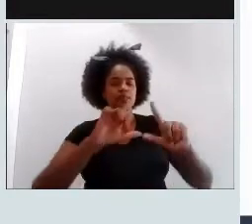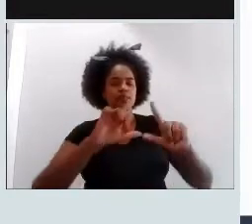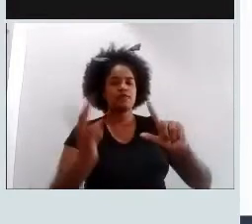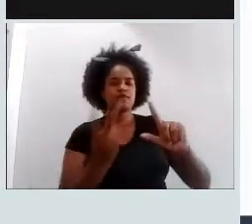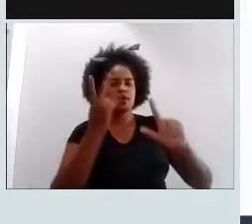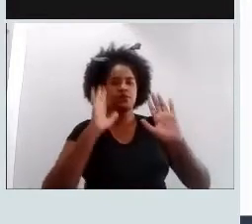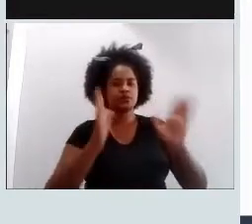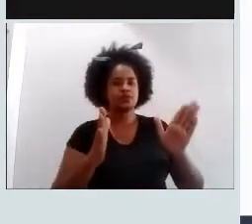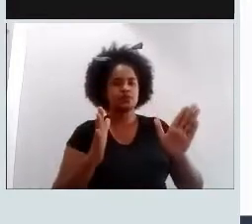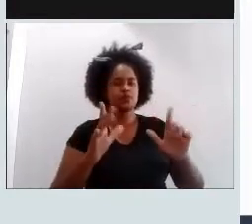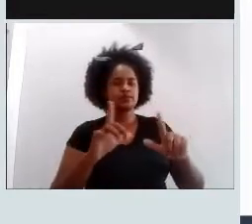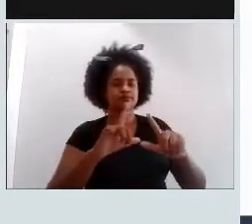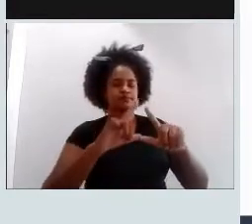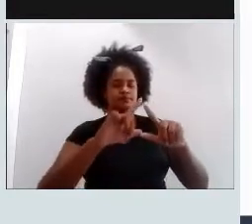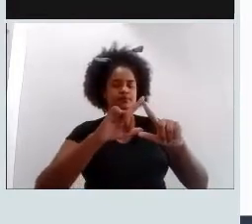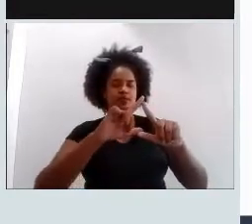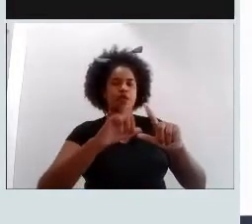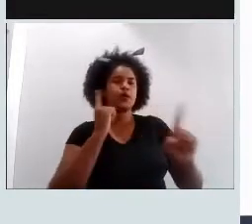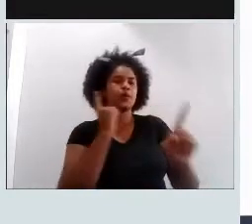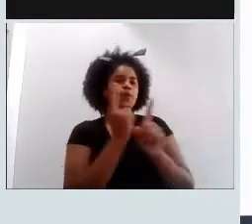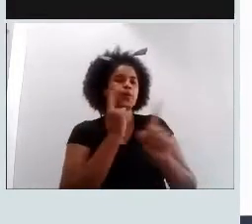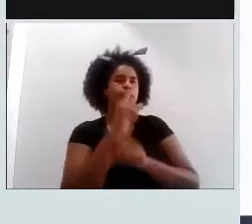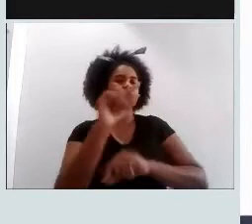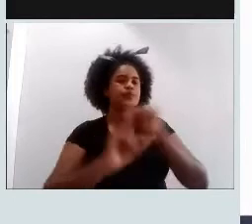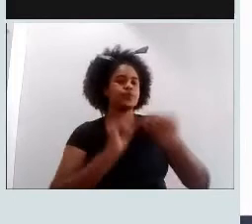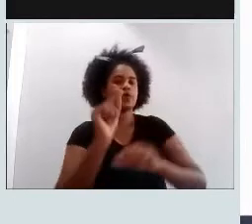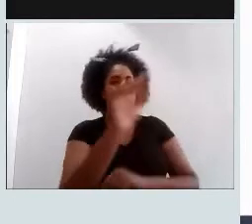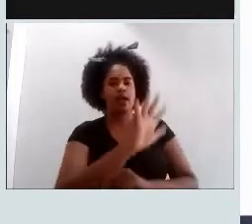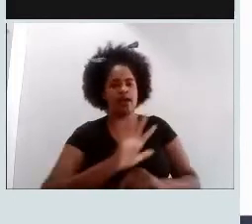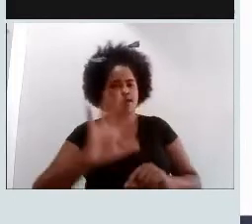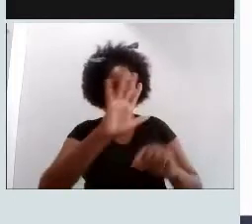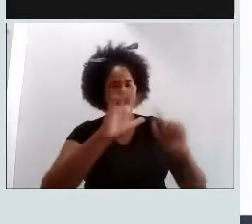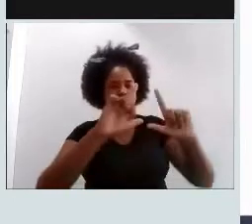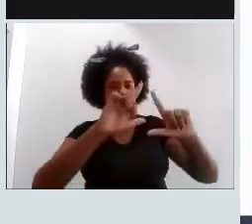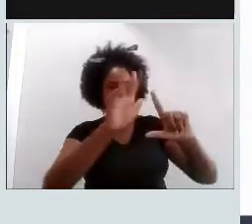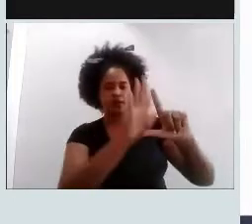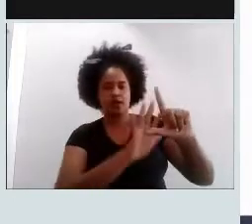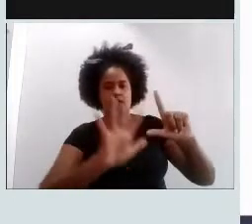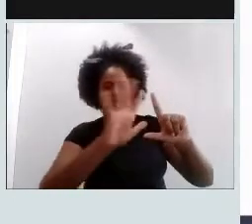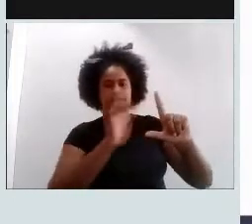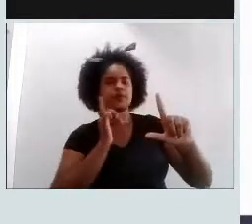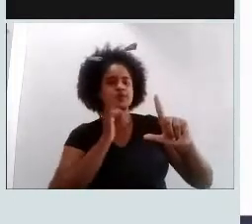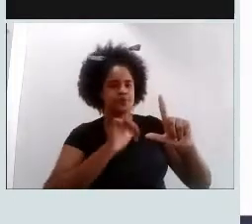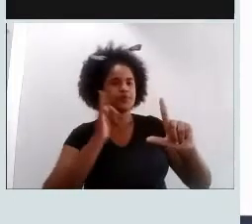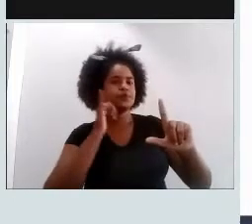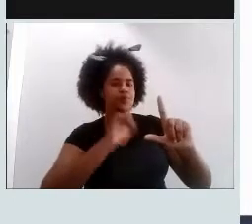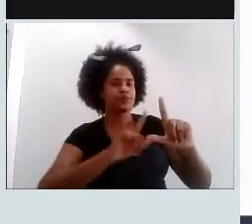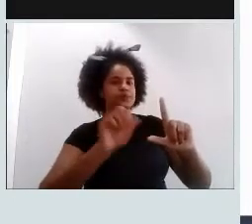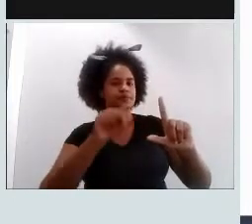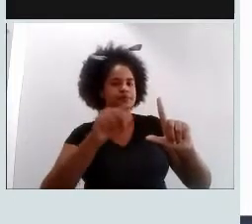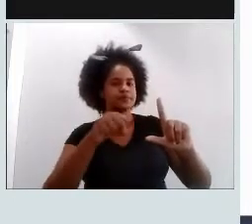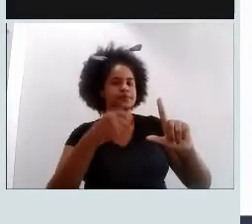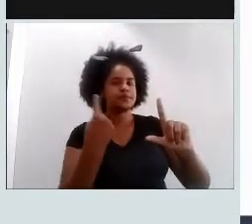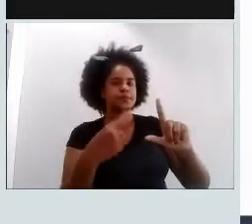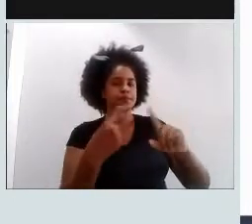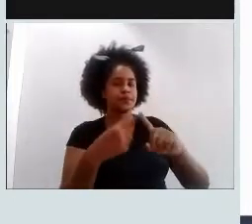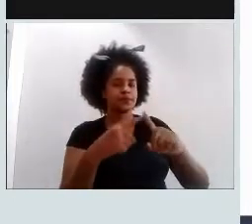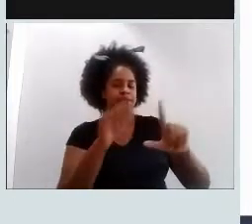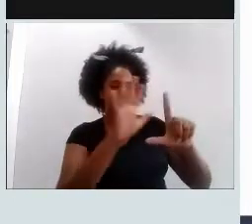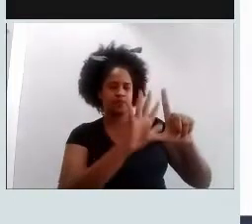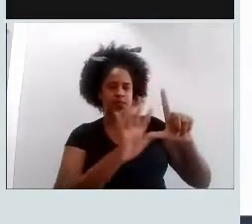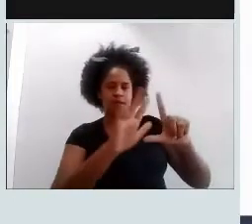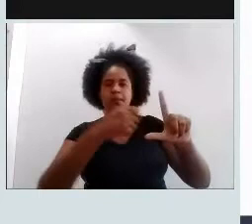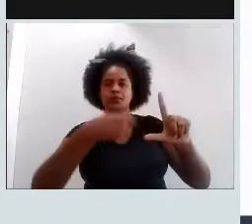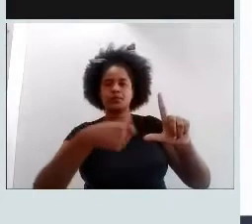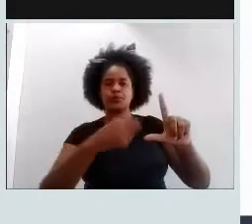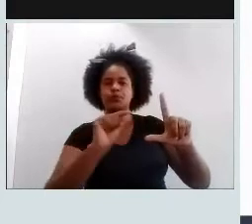nós podemos encontrar a área, certo? Porque a área a gente precisa só da base e da altura, não